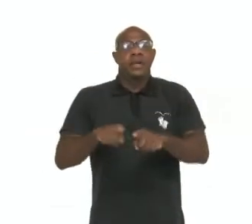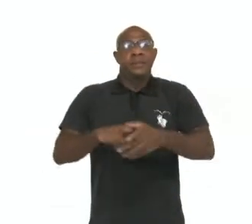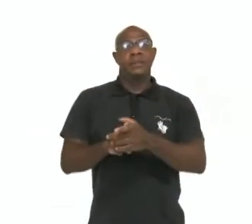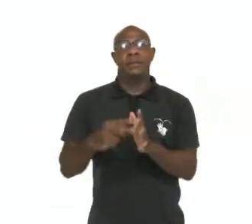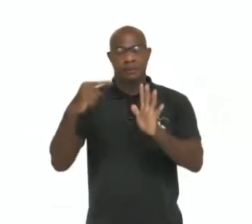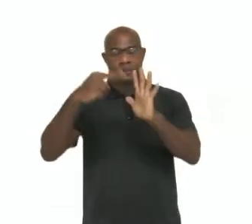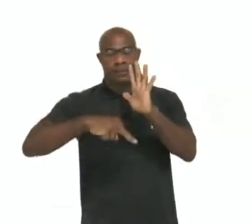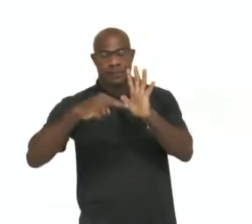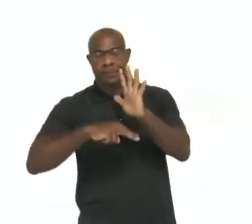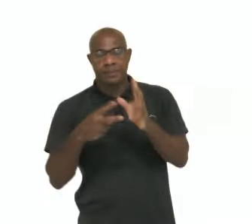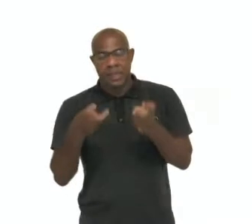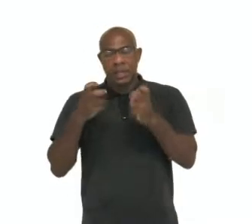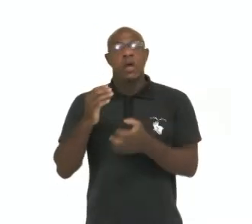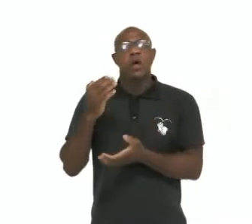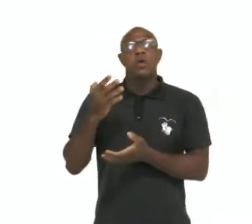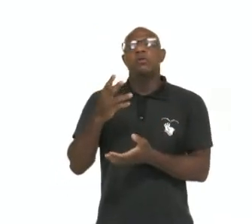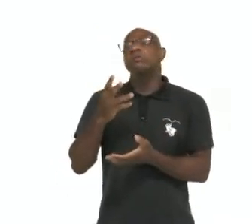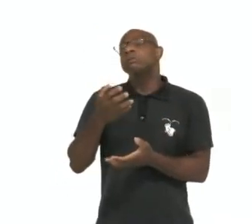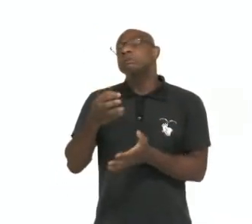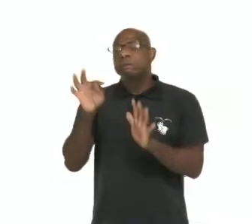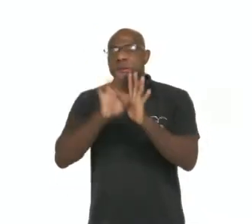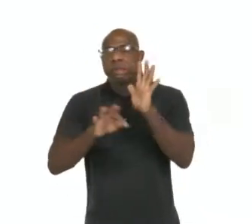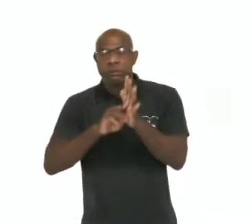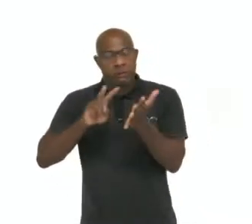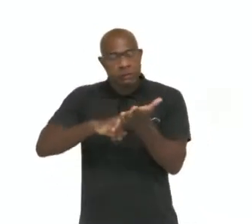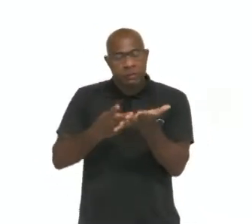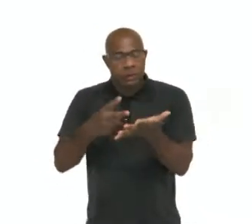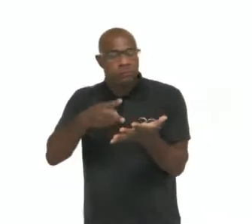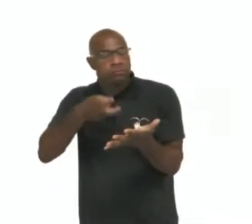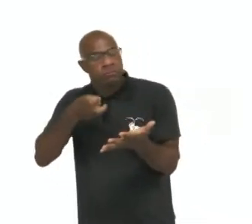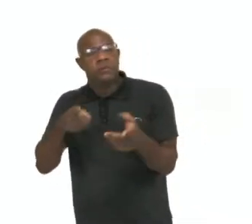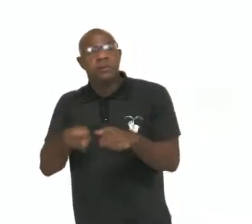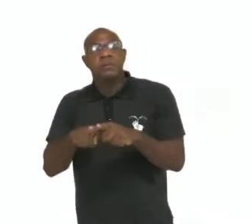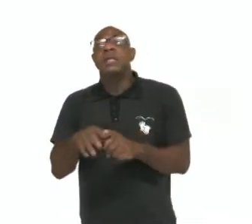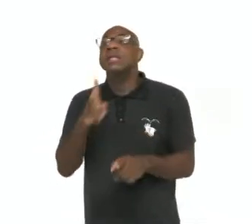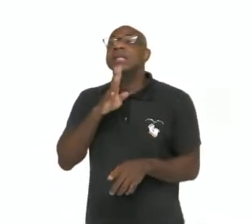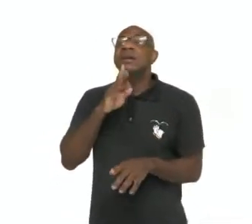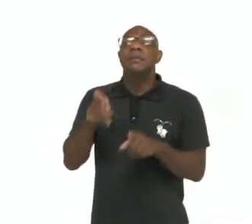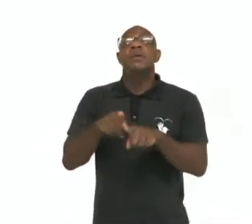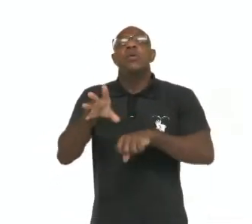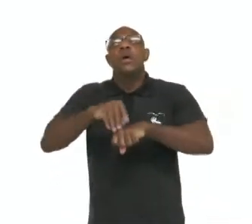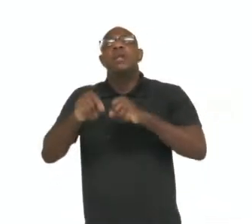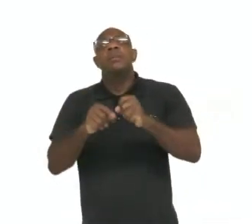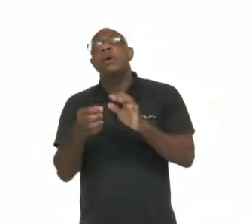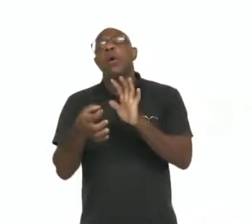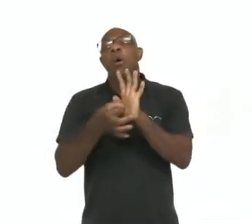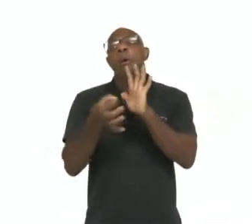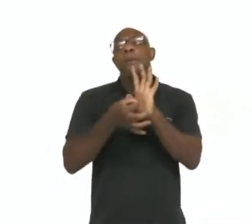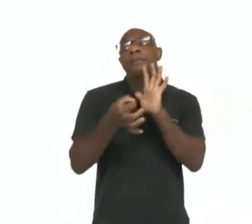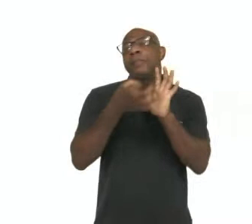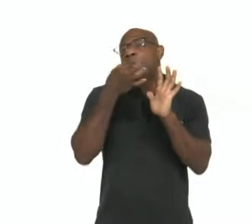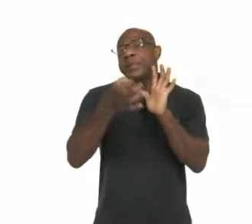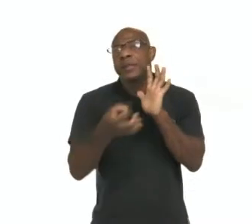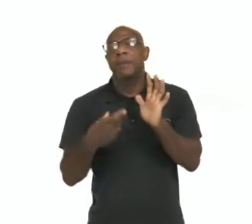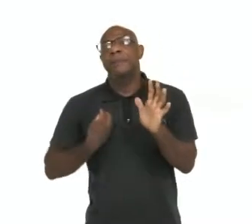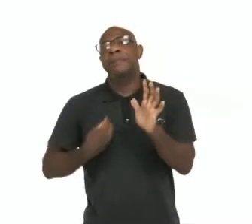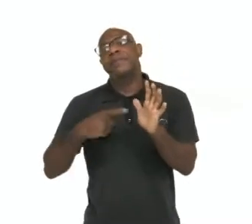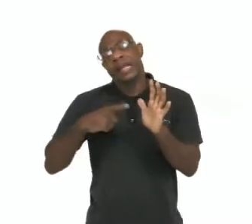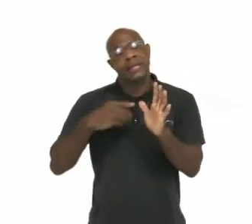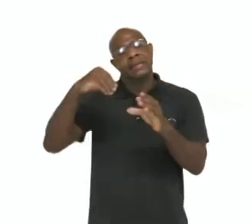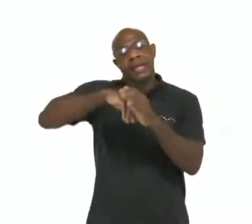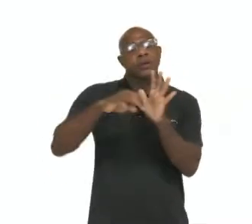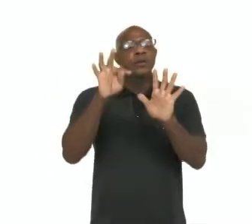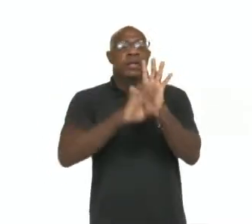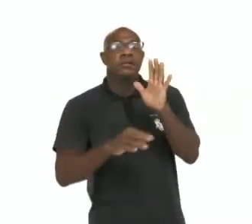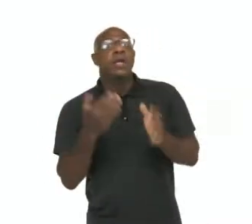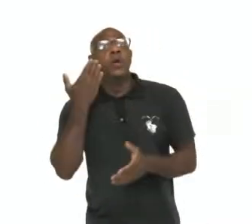texto opinativo, fazer o reconhecimento da opinião e da argumentação presentes nesse texto e compreender